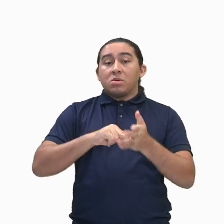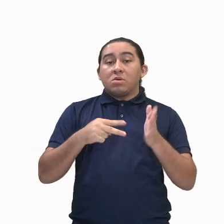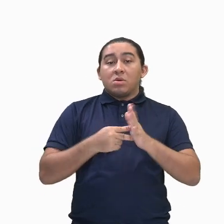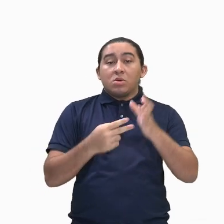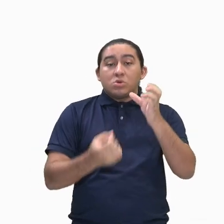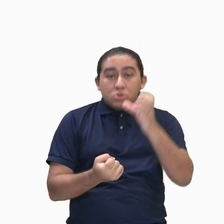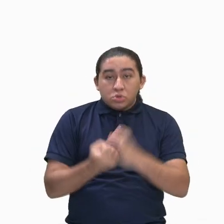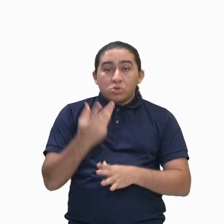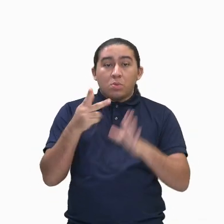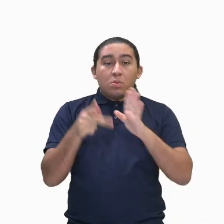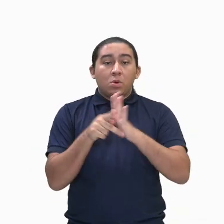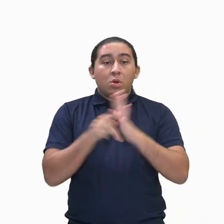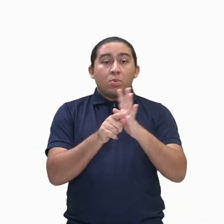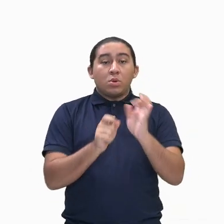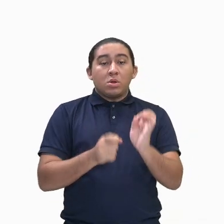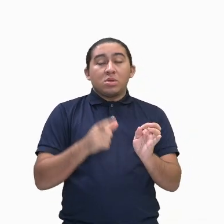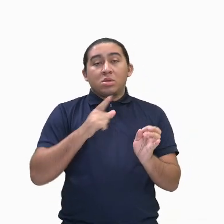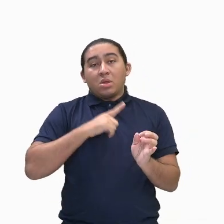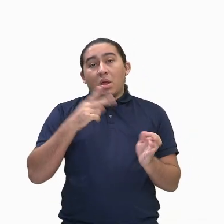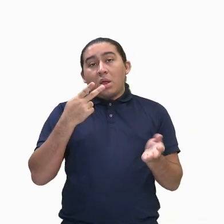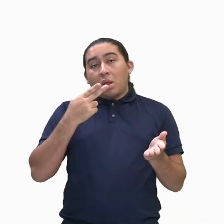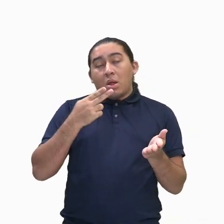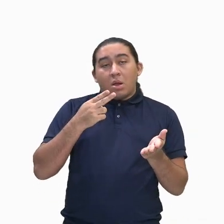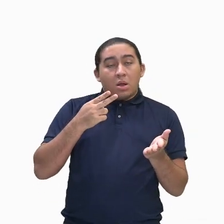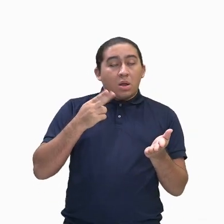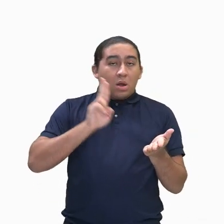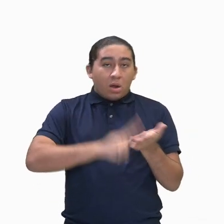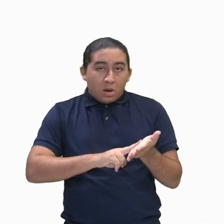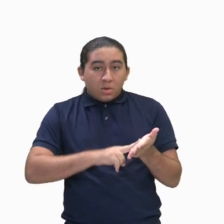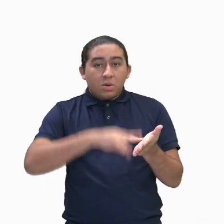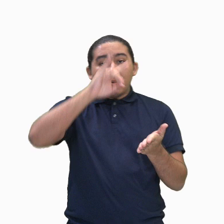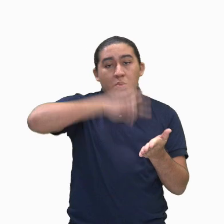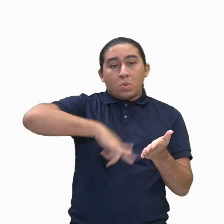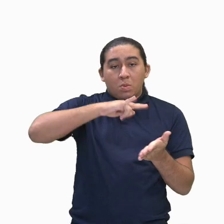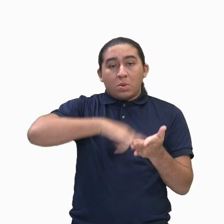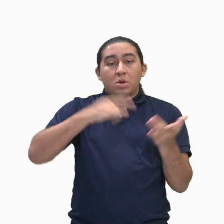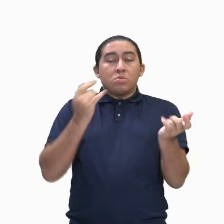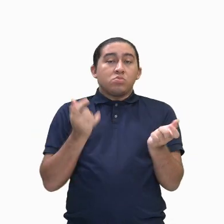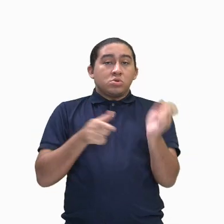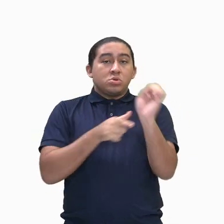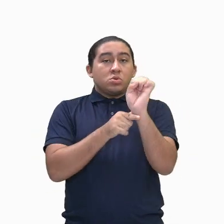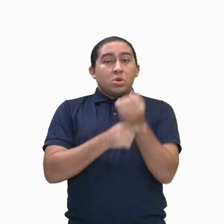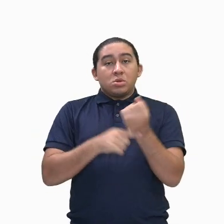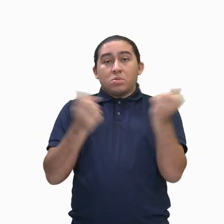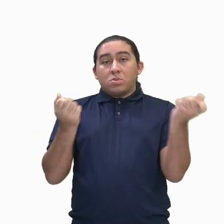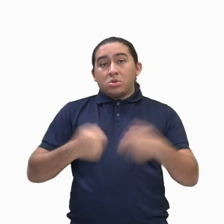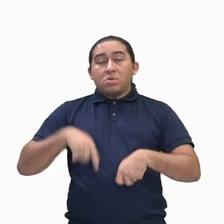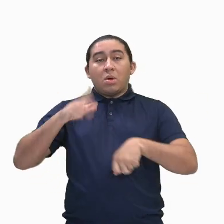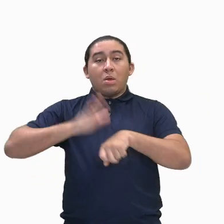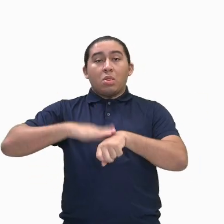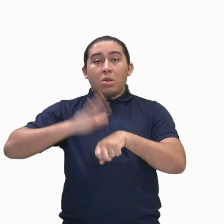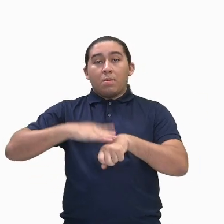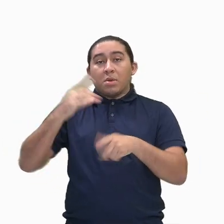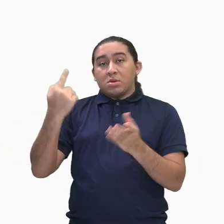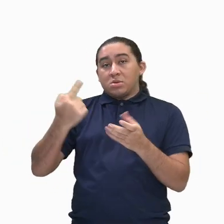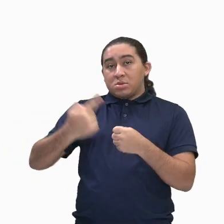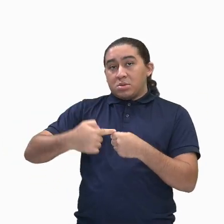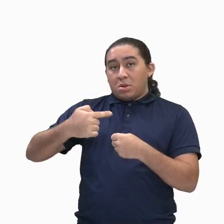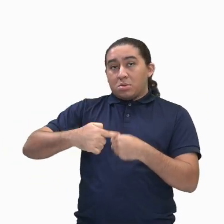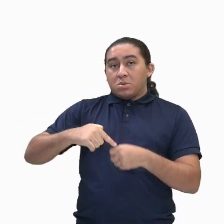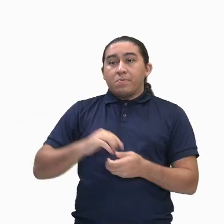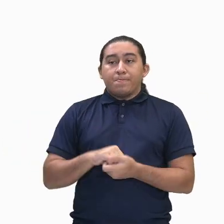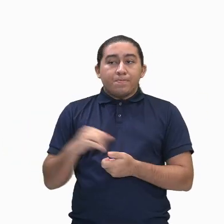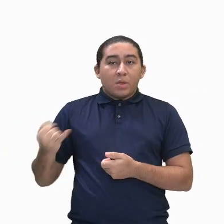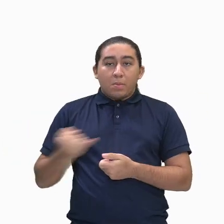e à concessão de cartas de franquia que garantiam certa autonomia às cidades. E é importantíssimo a gente entender